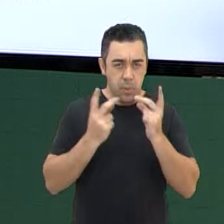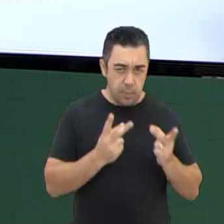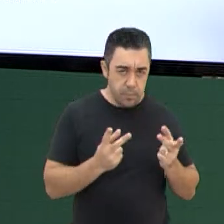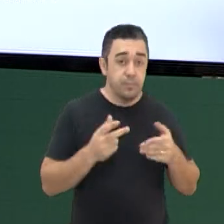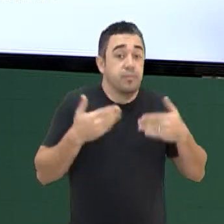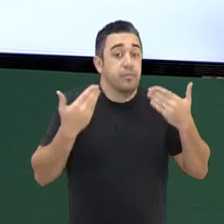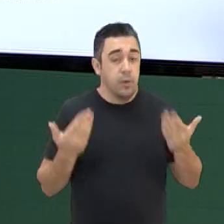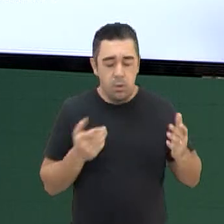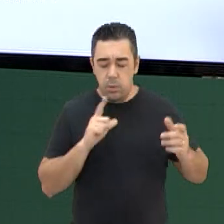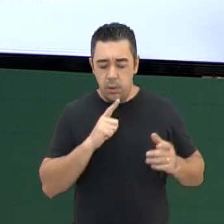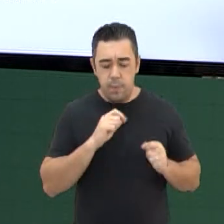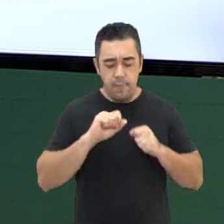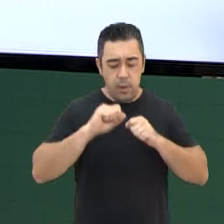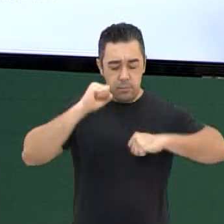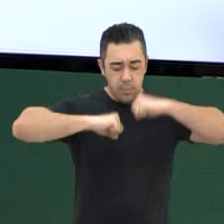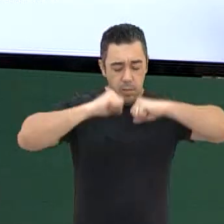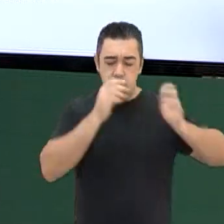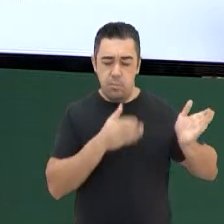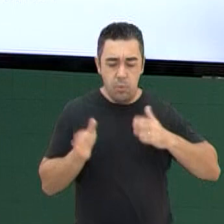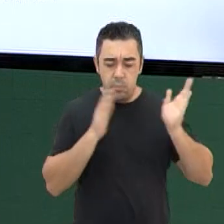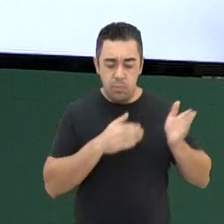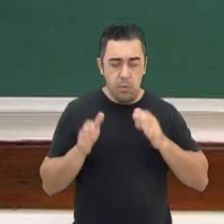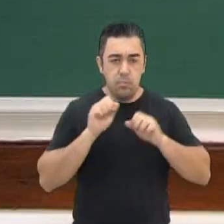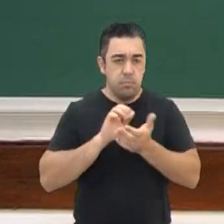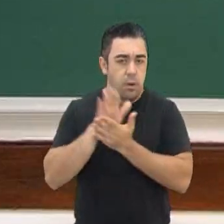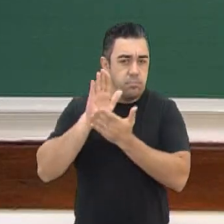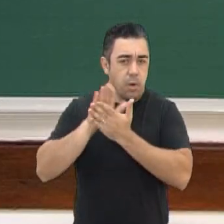essa produção em série e em larga escala